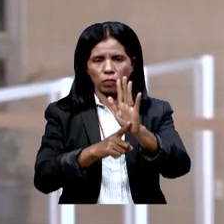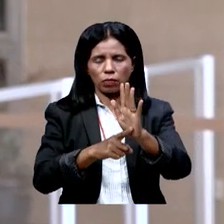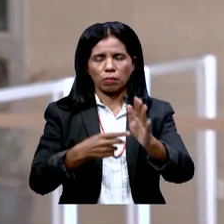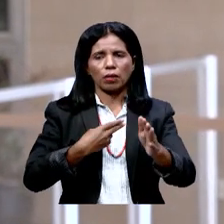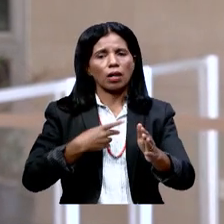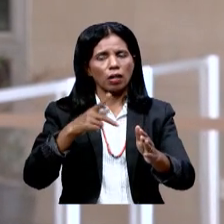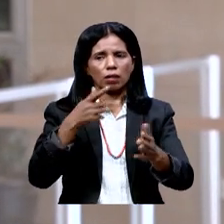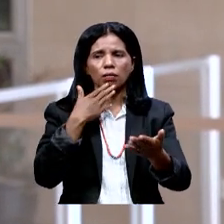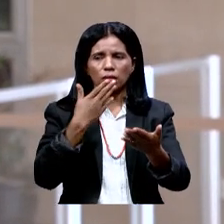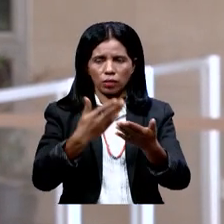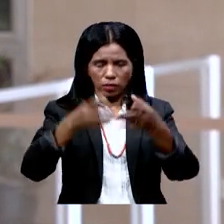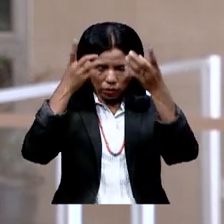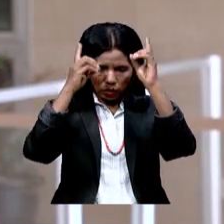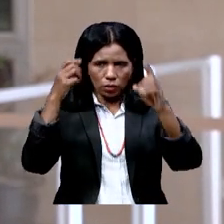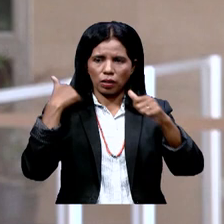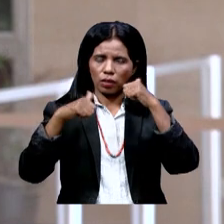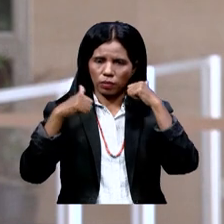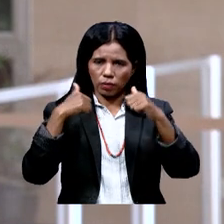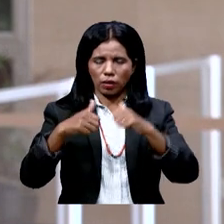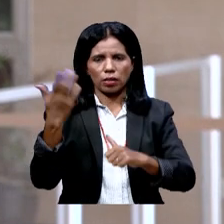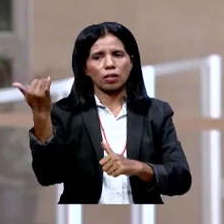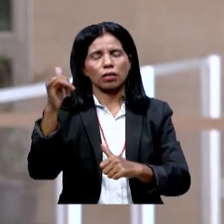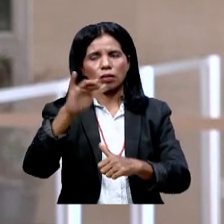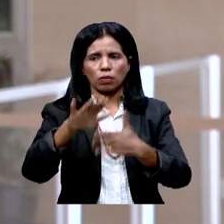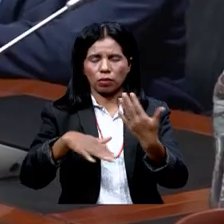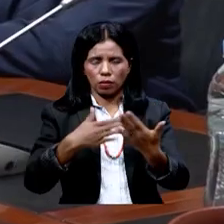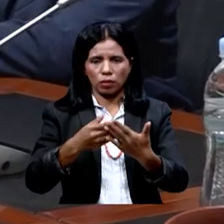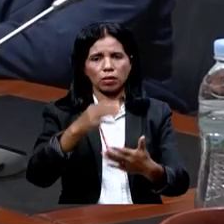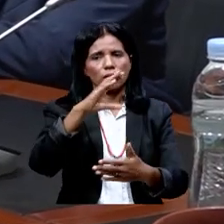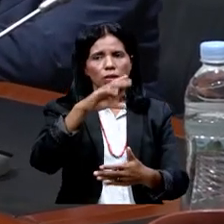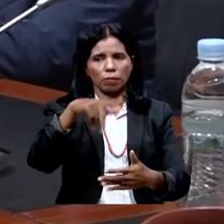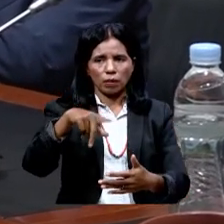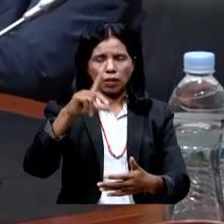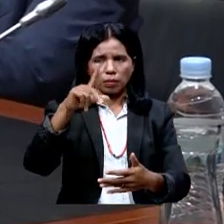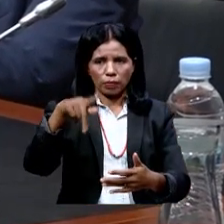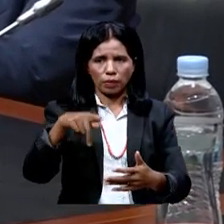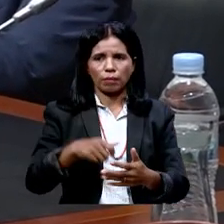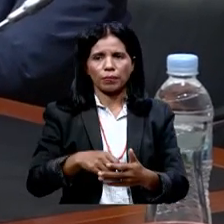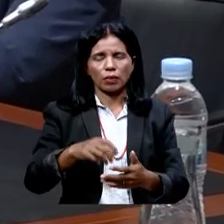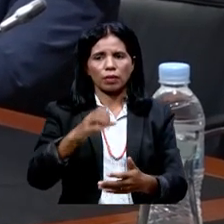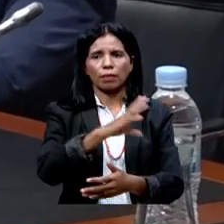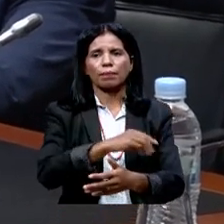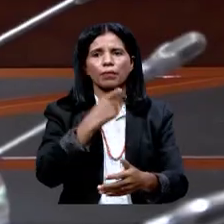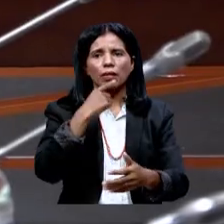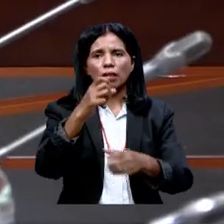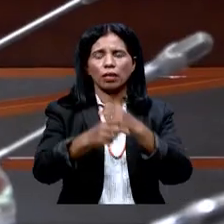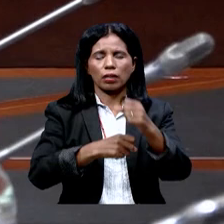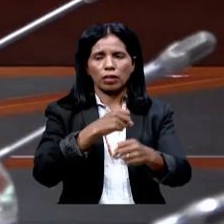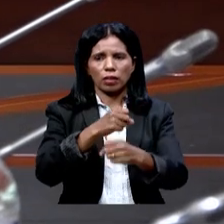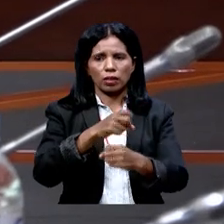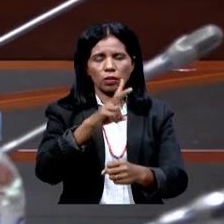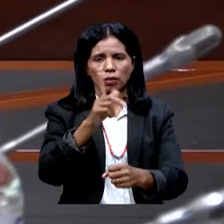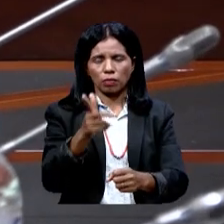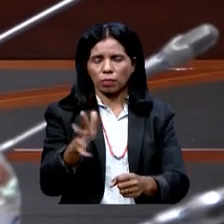e a atividades Tomac, CPLP e NIAN. Jacarias Mos informa, ia tinang riuroran resin